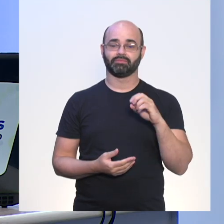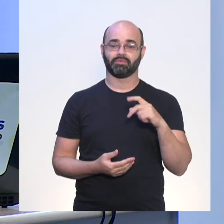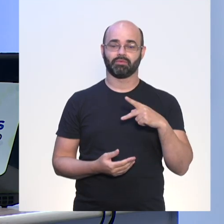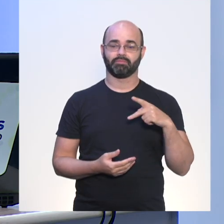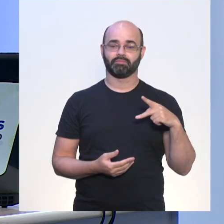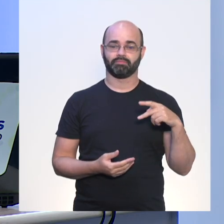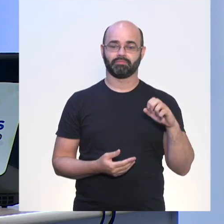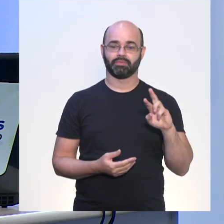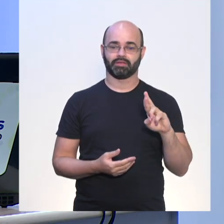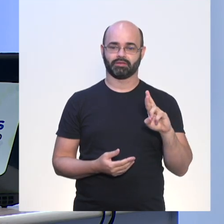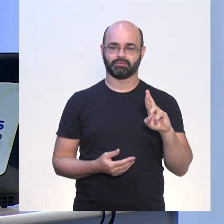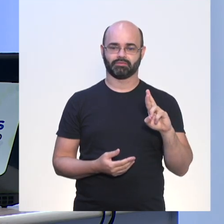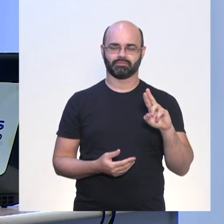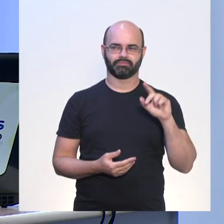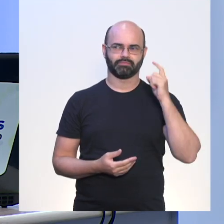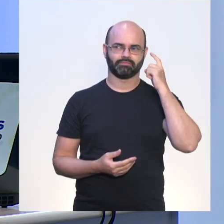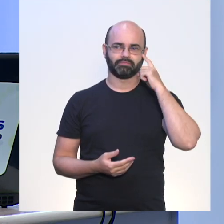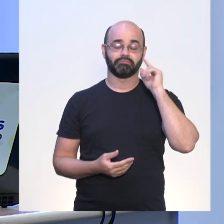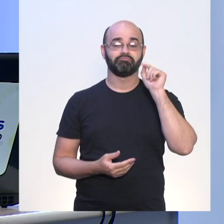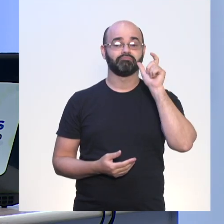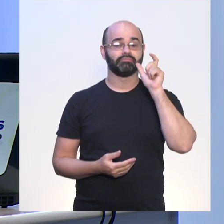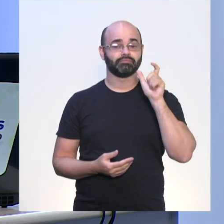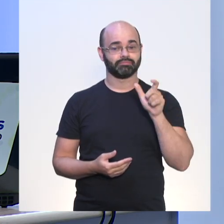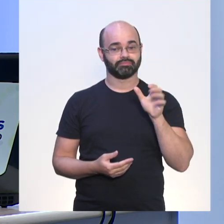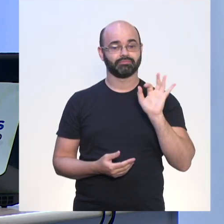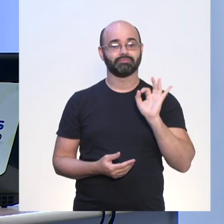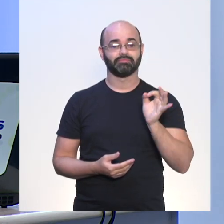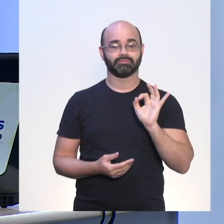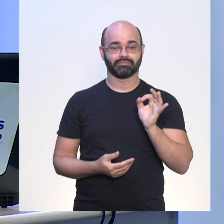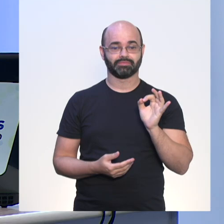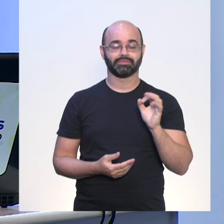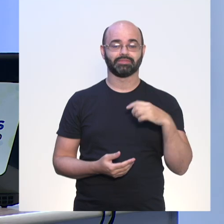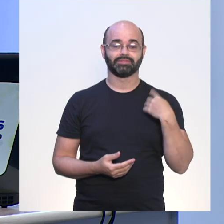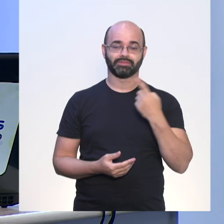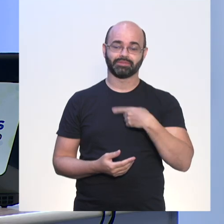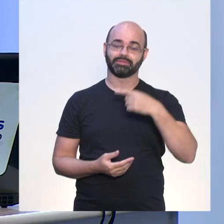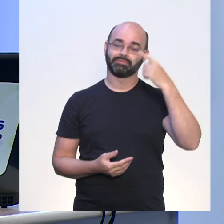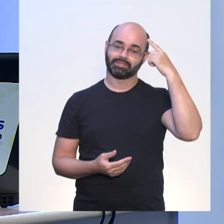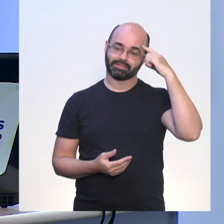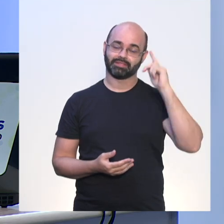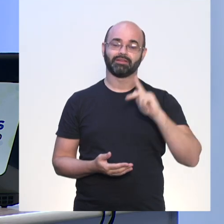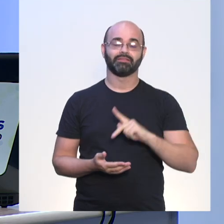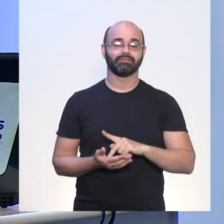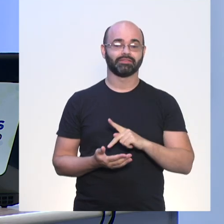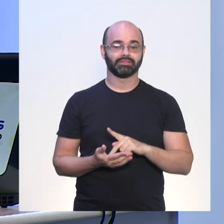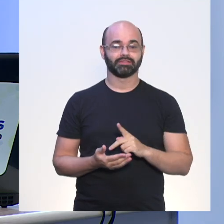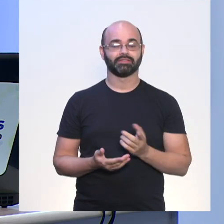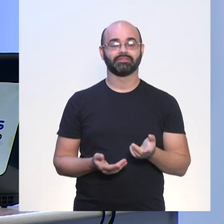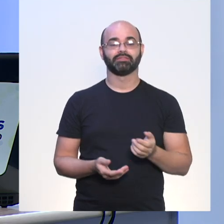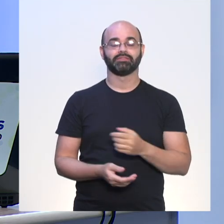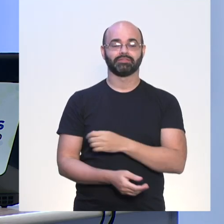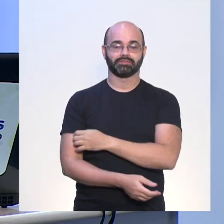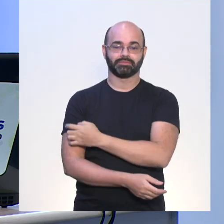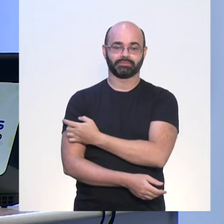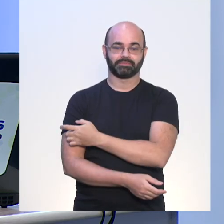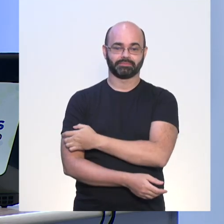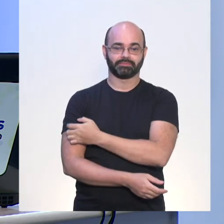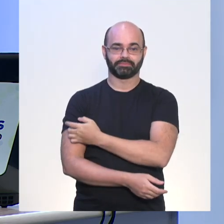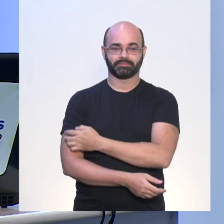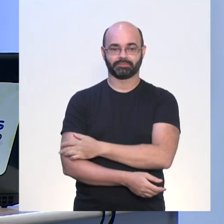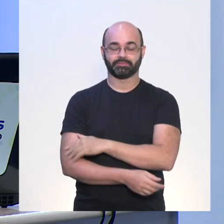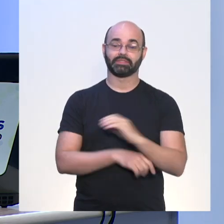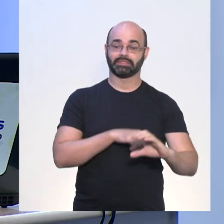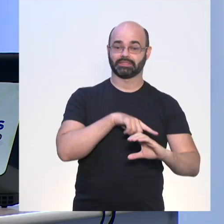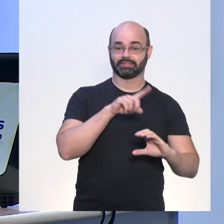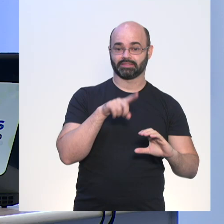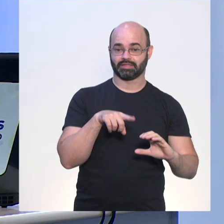encontra, ele é muito interessante para a gente pensar a relação entre ciência e verdade, do ponto de vista de que,